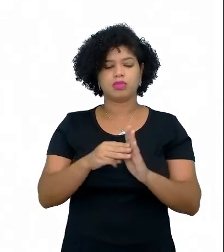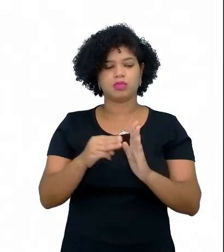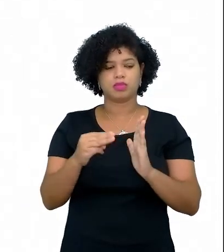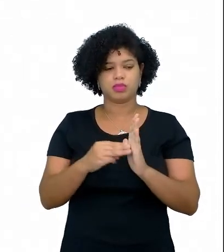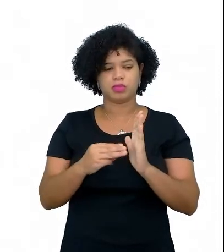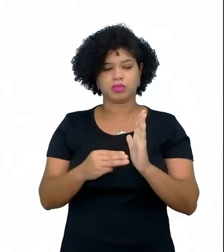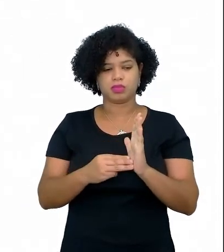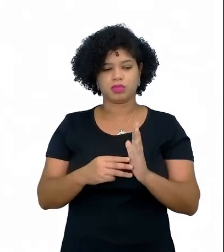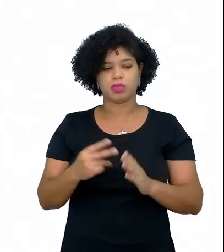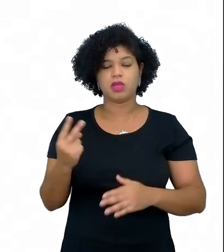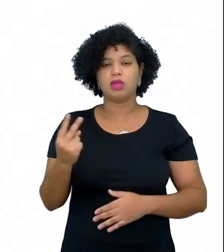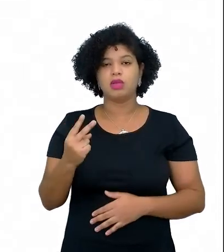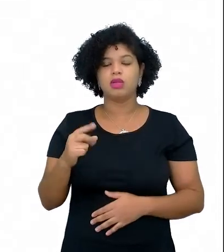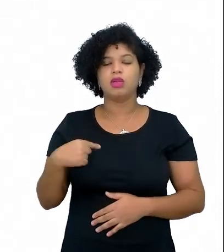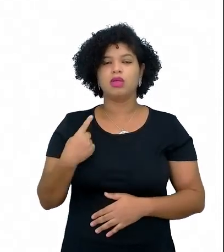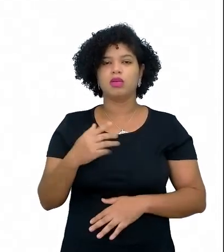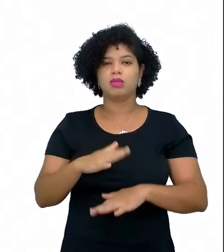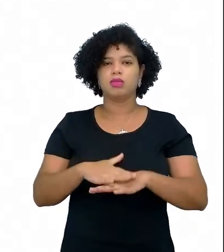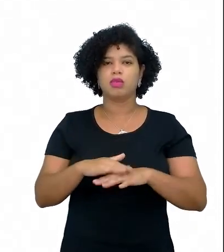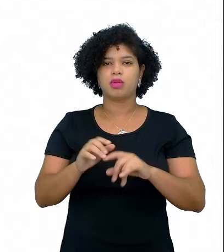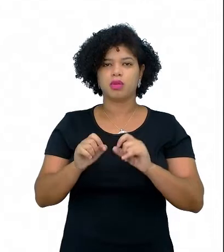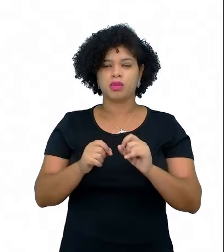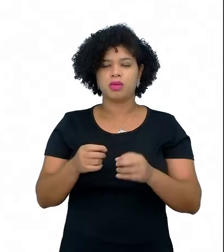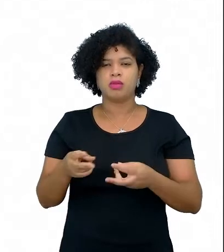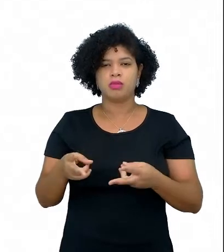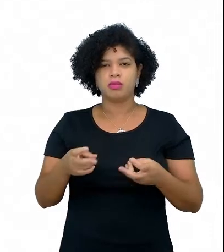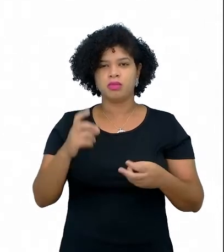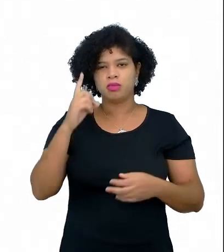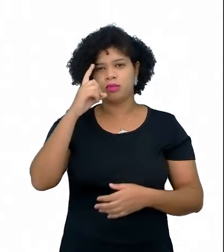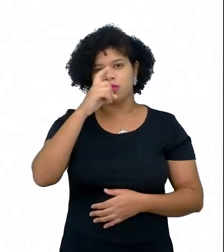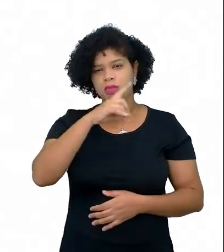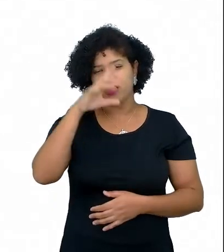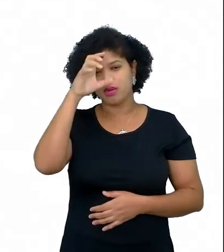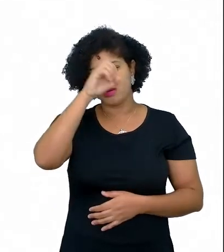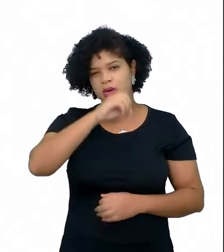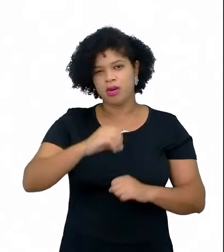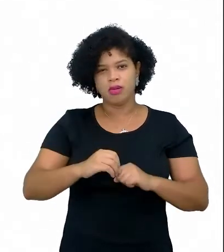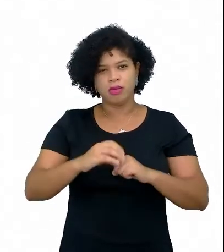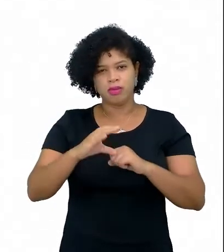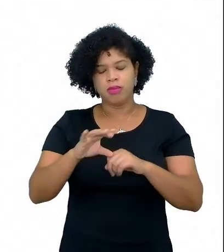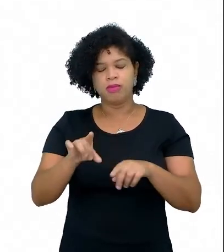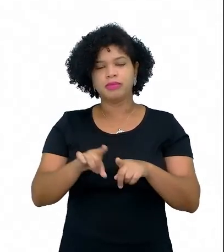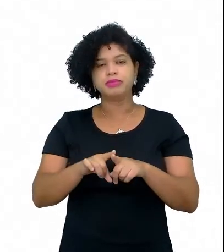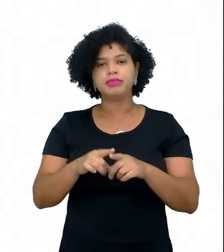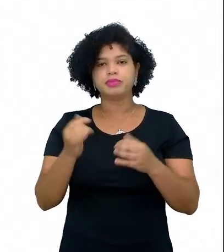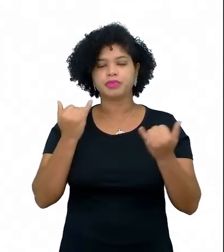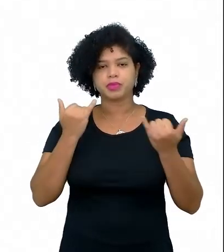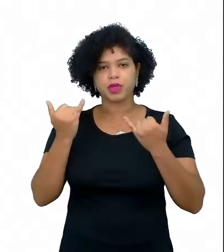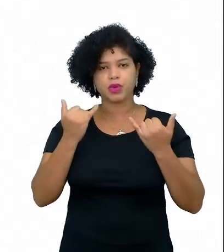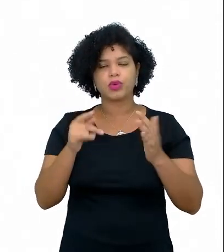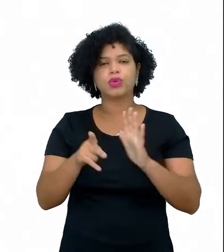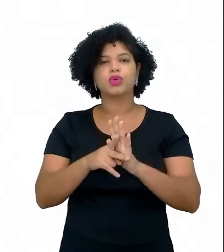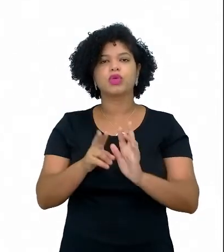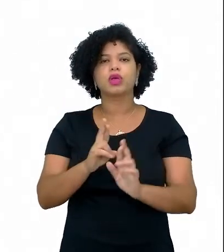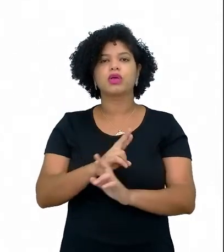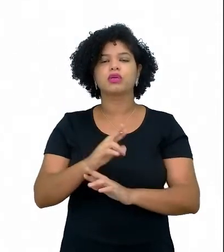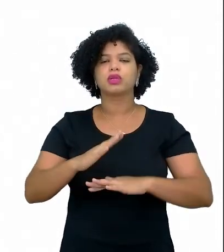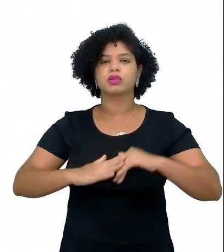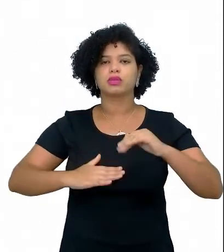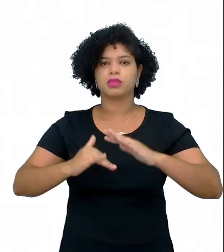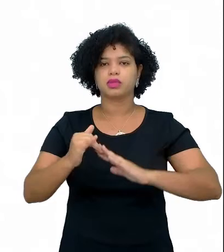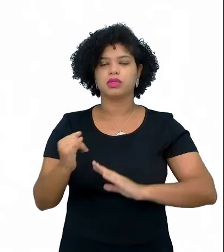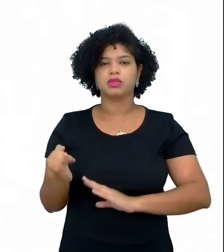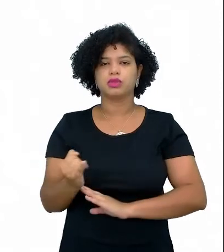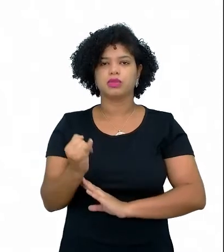segunda etapa, nós vamos fazer o quê? Identificar as dificuldades de aprendizagem e de conhecimentos matemáticos que o estudante tem relacionados às habilidades